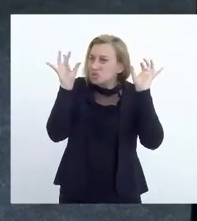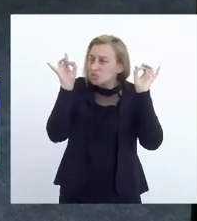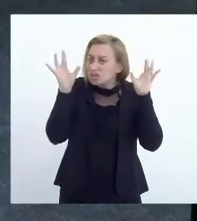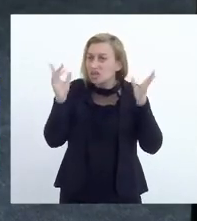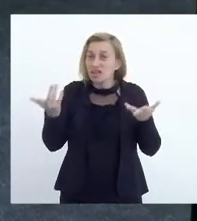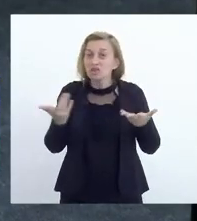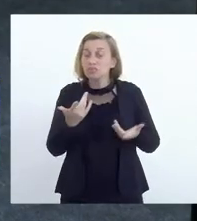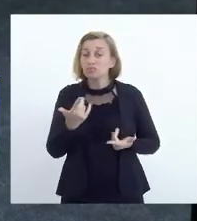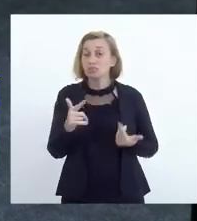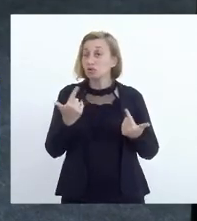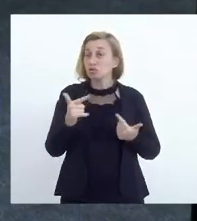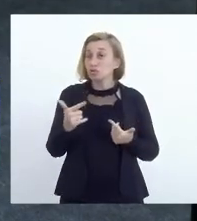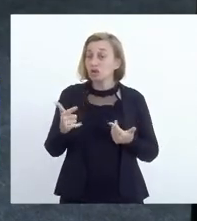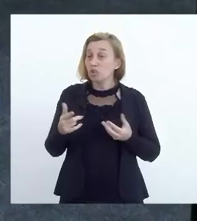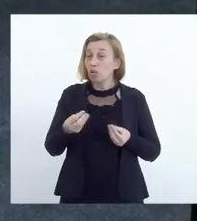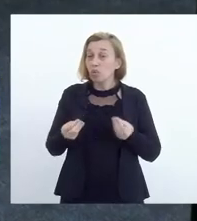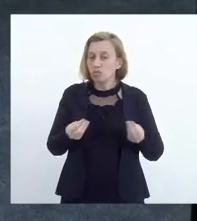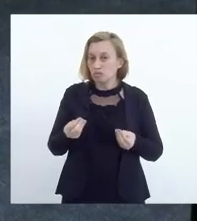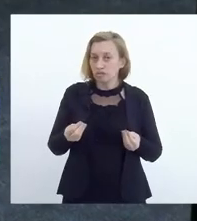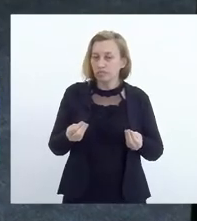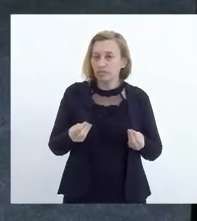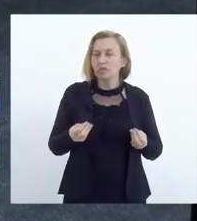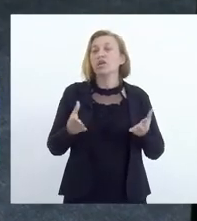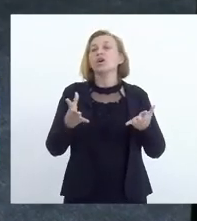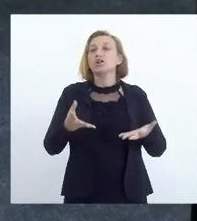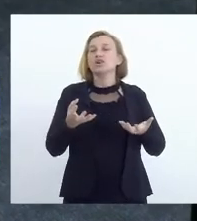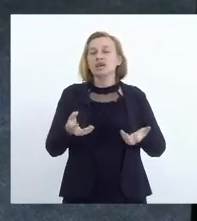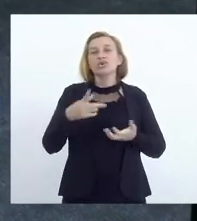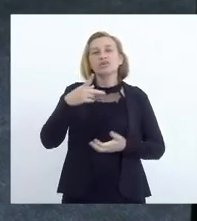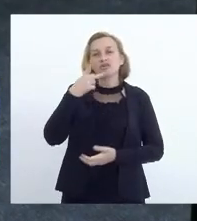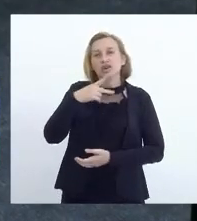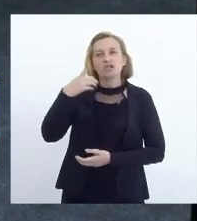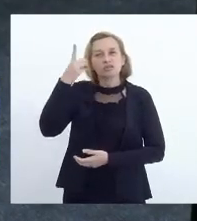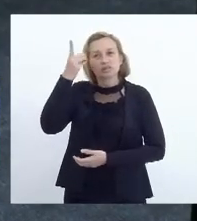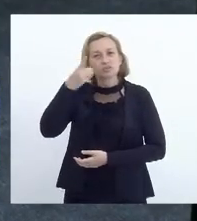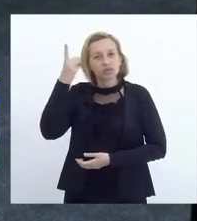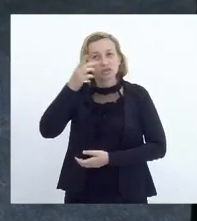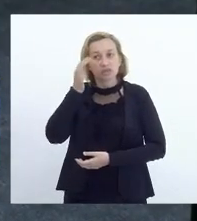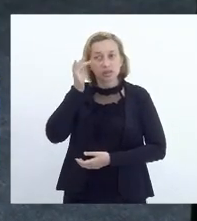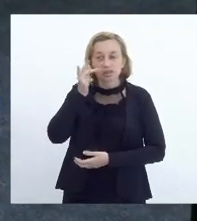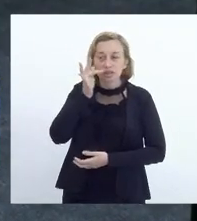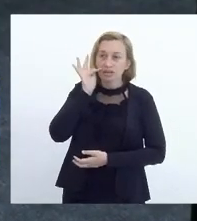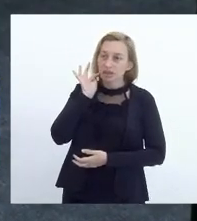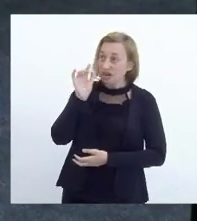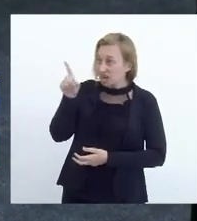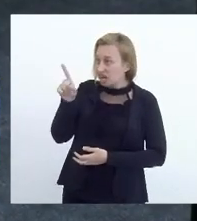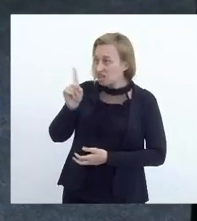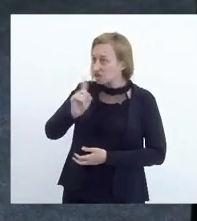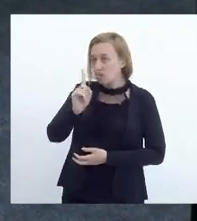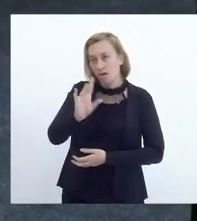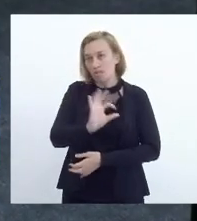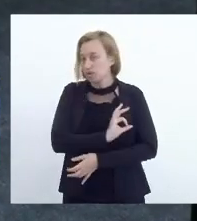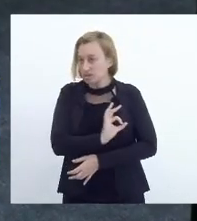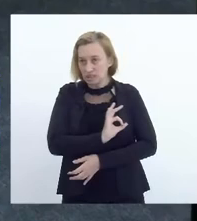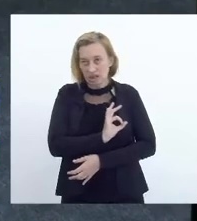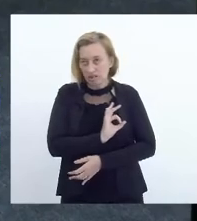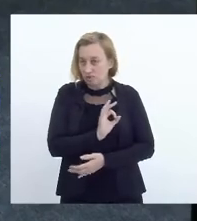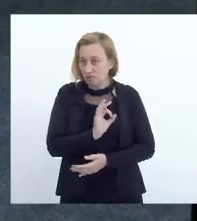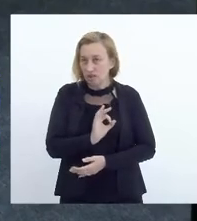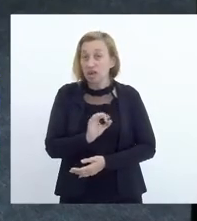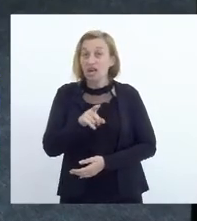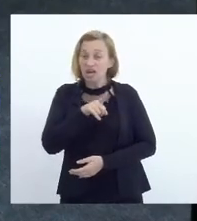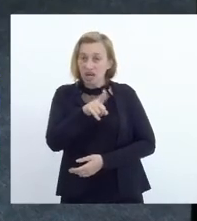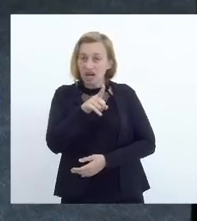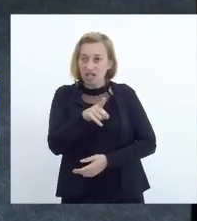não vão chegar a lugar nenhum. Então eu gostaria de dizer ao nobre deputado Serafim que, primeiro, ele não é mais policial. Ele anda com uma